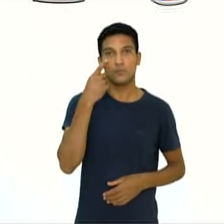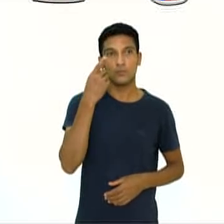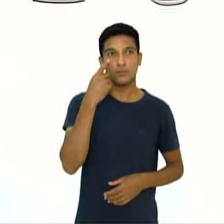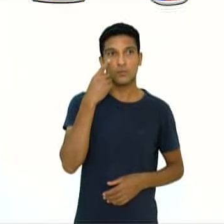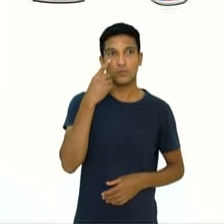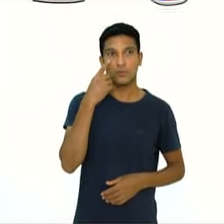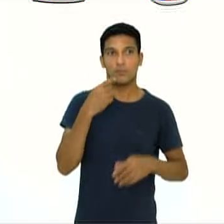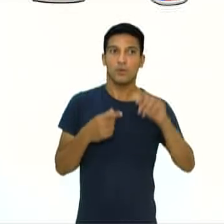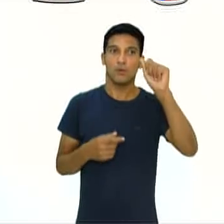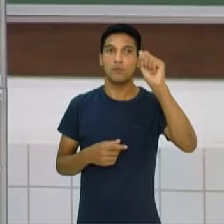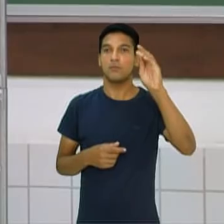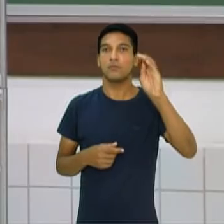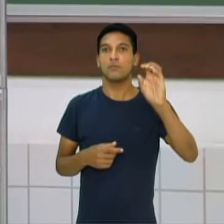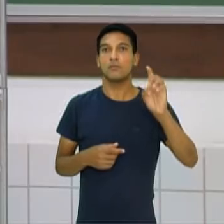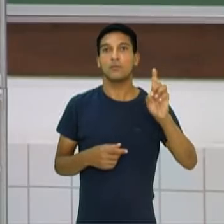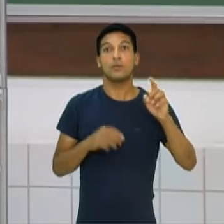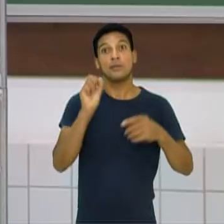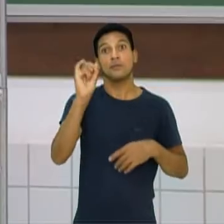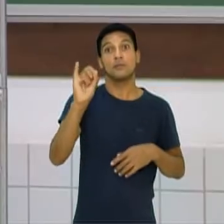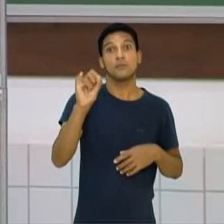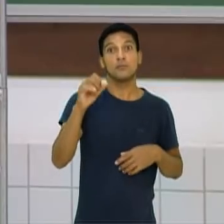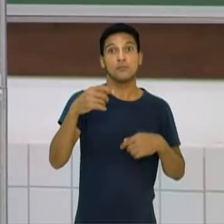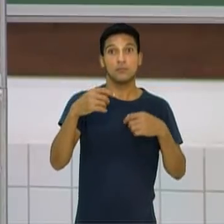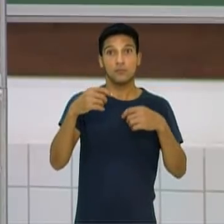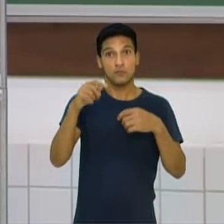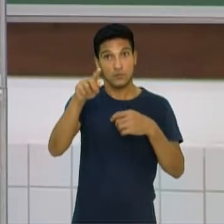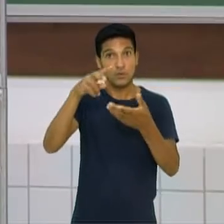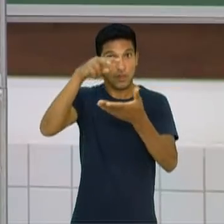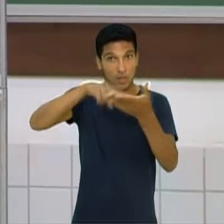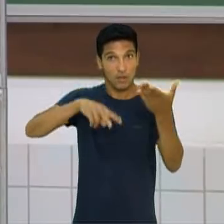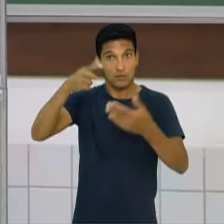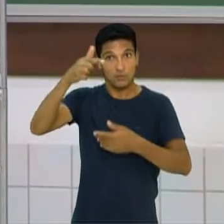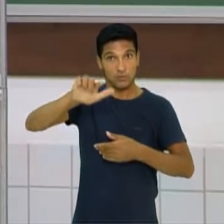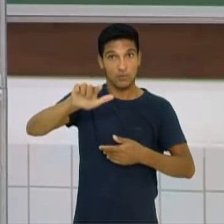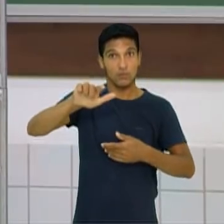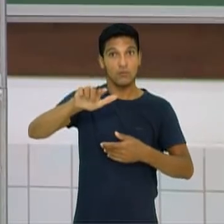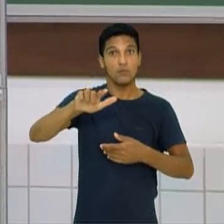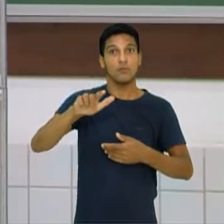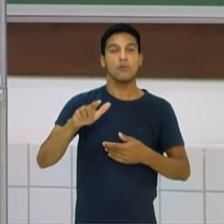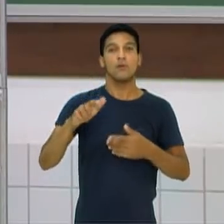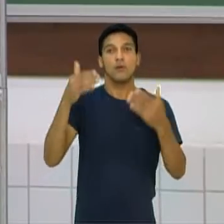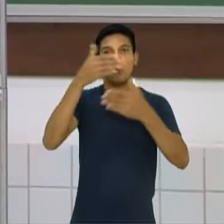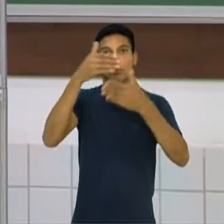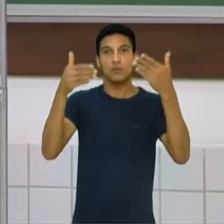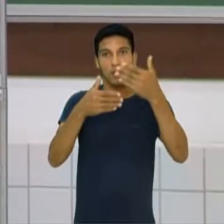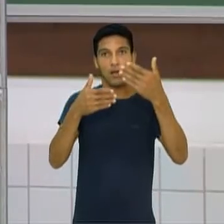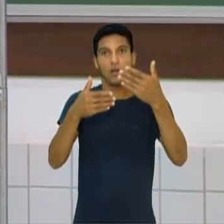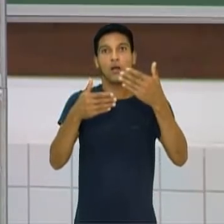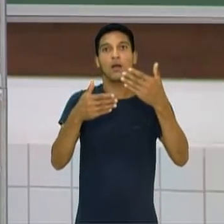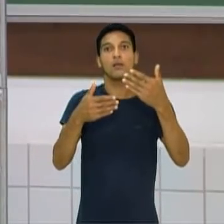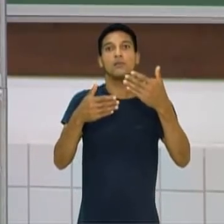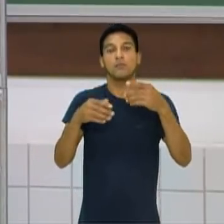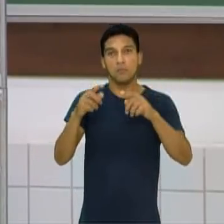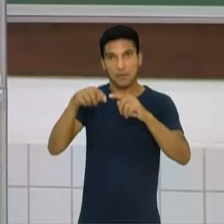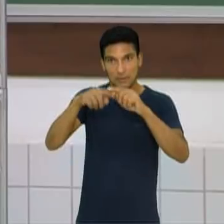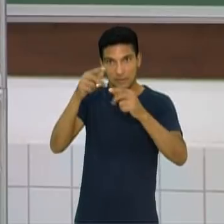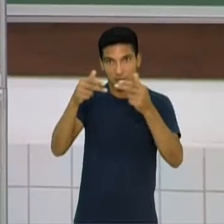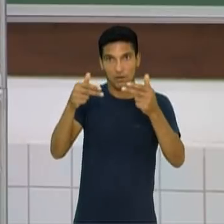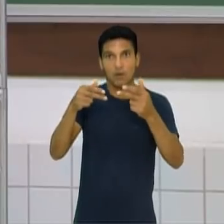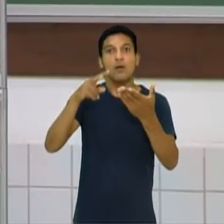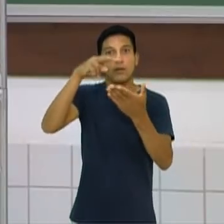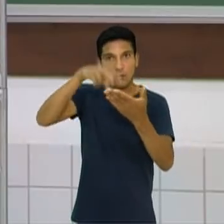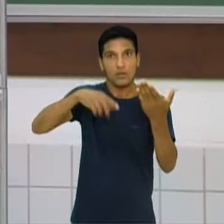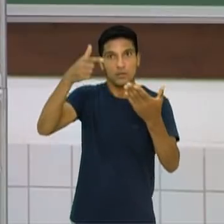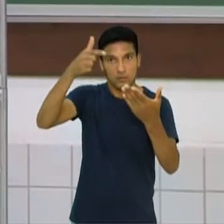Se precisar, leia de novo, né, os nossos slides, volte lá no material, leia de novo